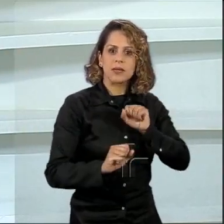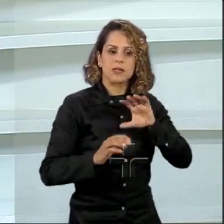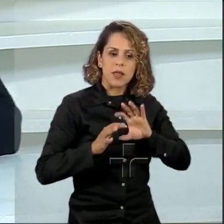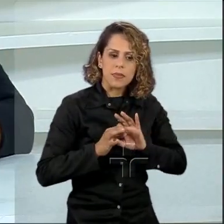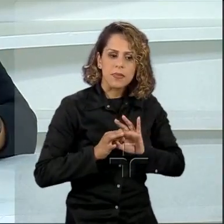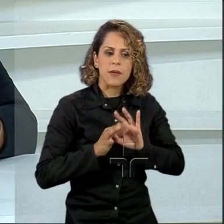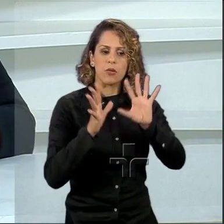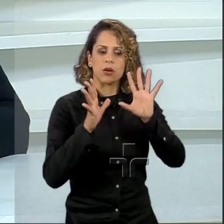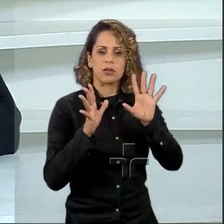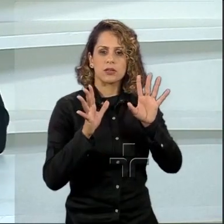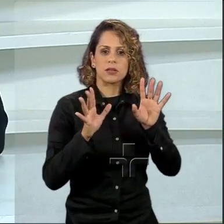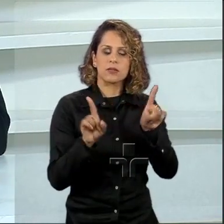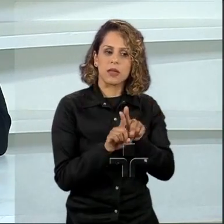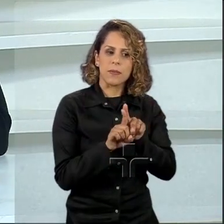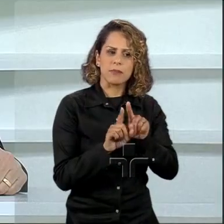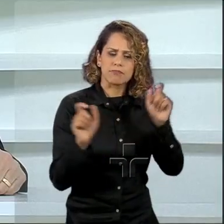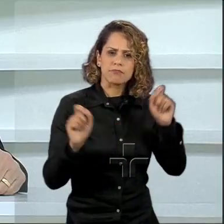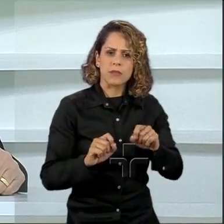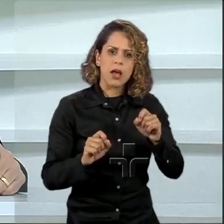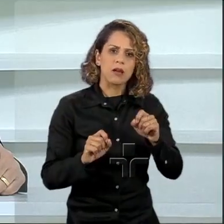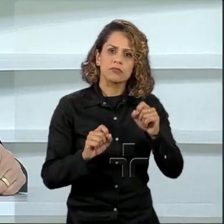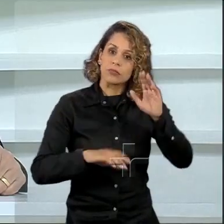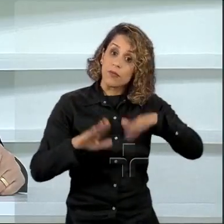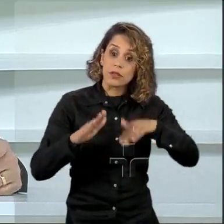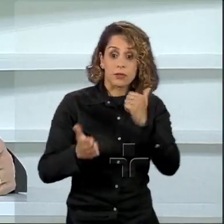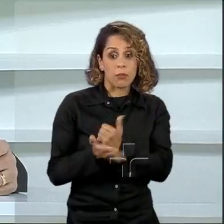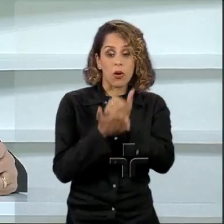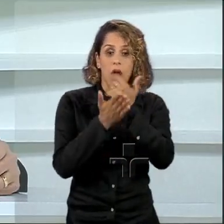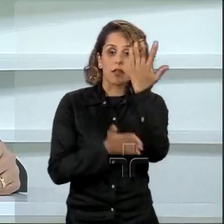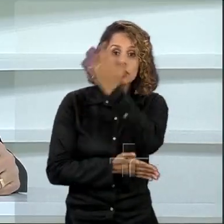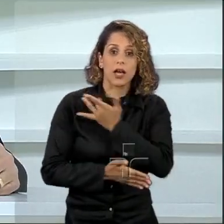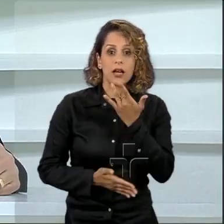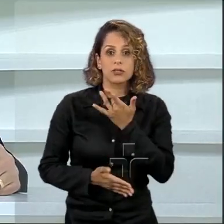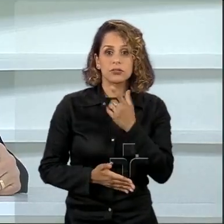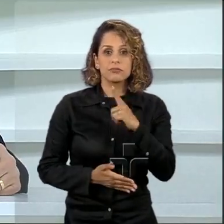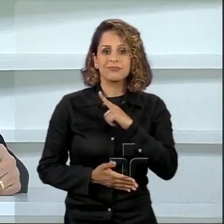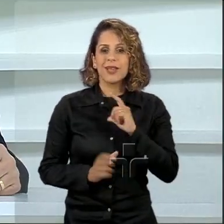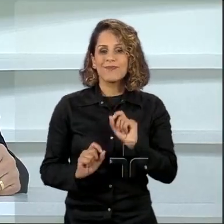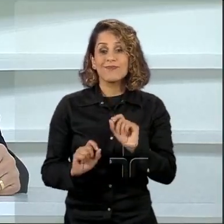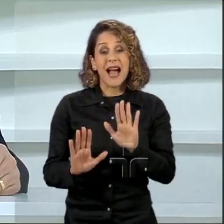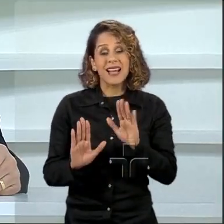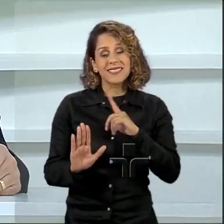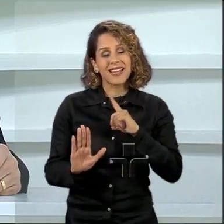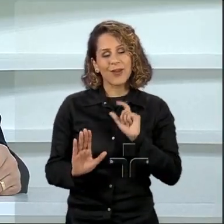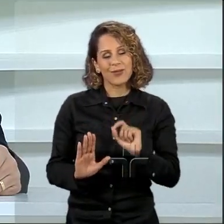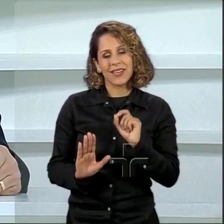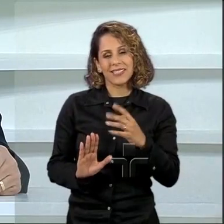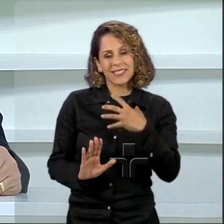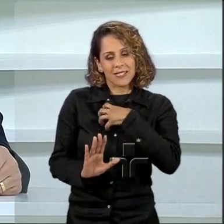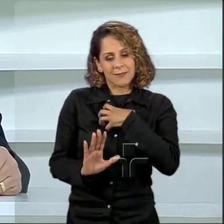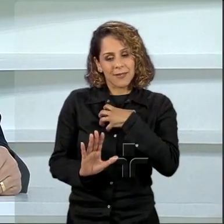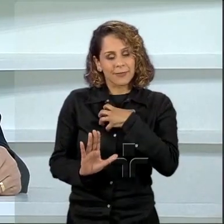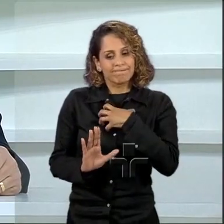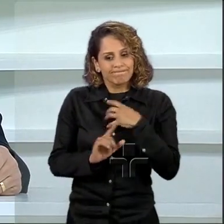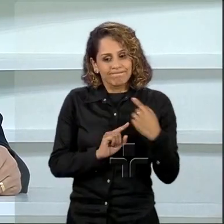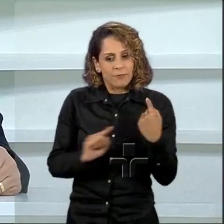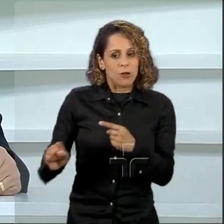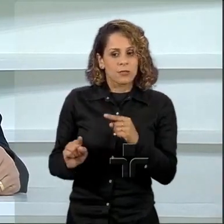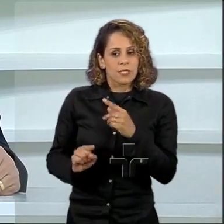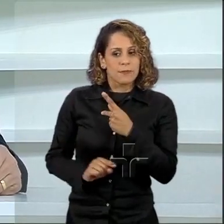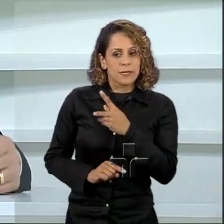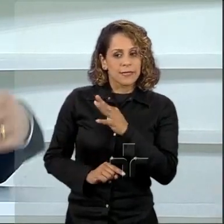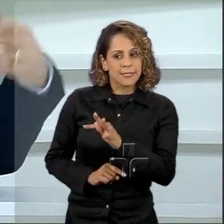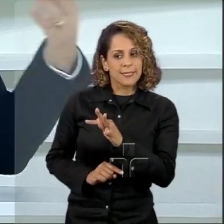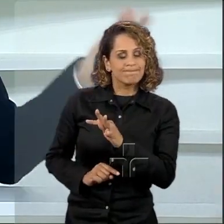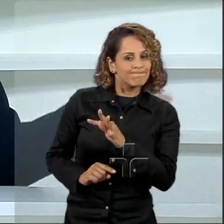né? Hoje o sentimento antipetista do mesmo é forte demais. É muito forte. Vê a CNI, a palestra onde ele